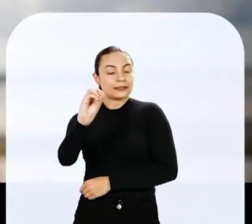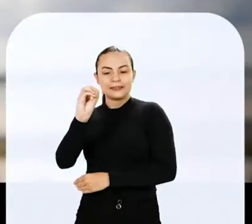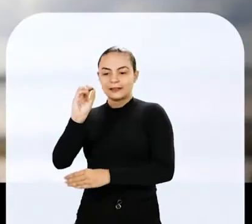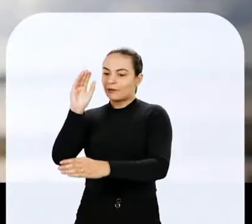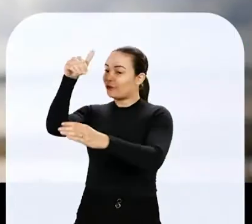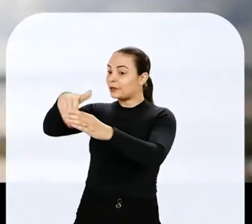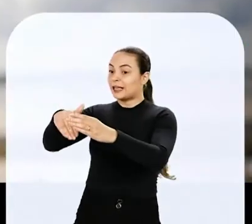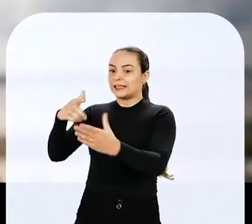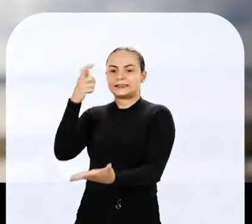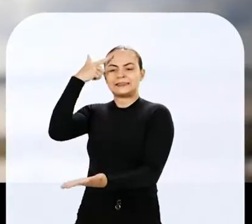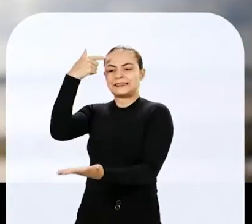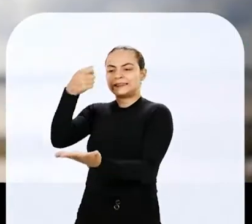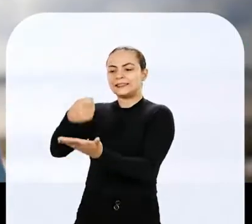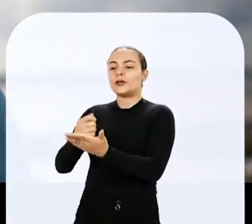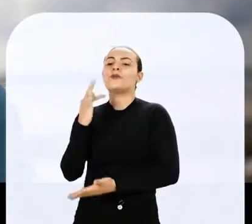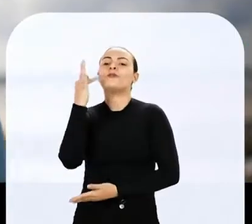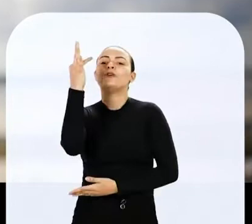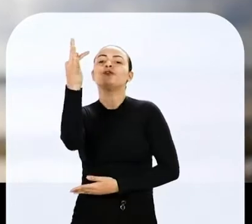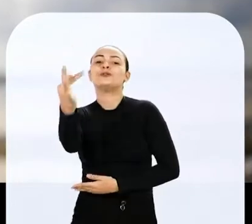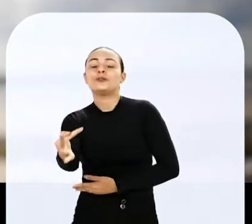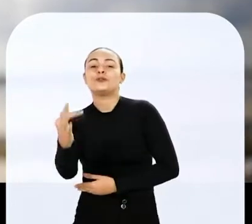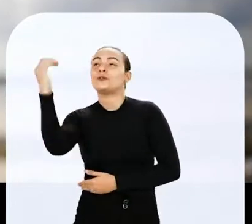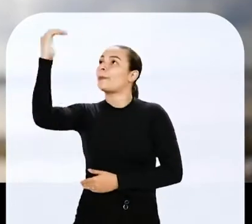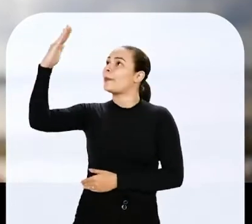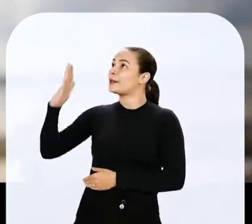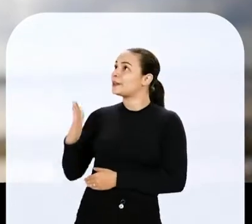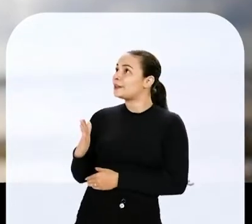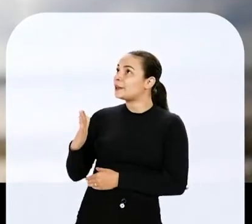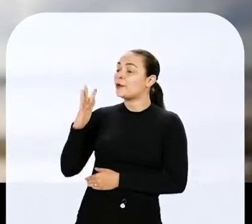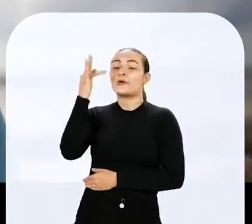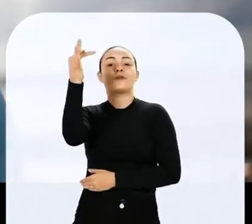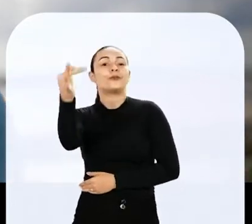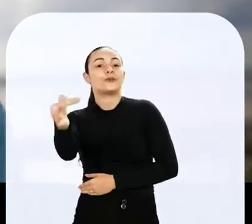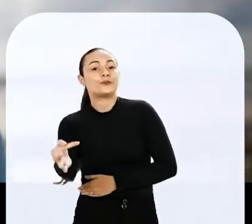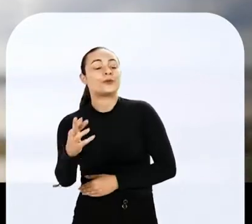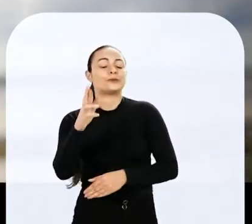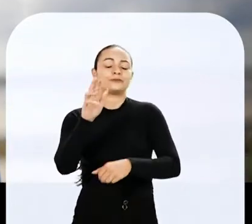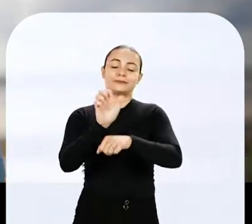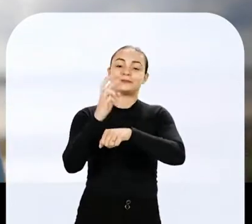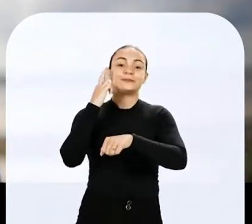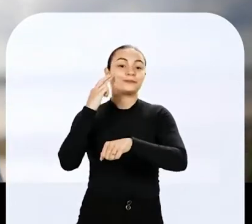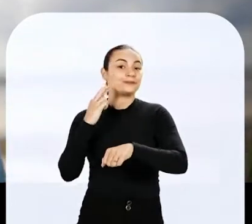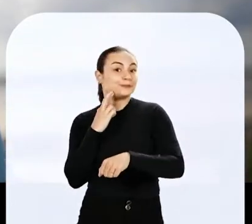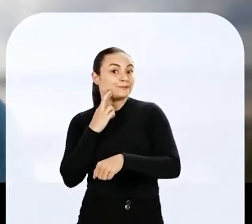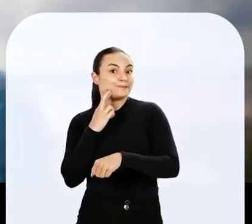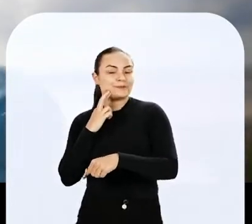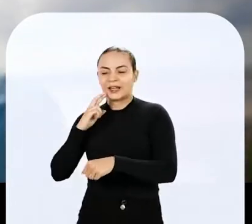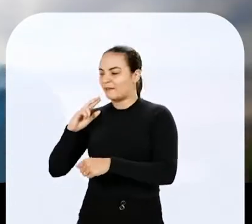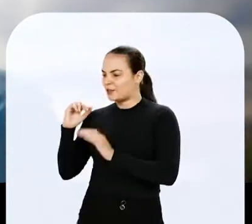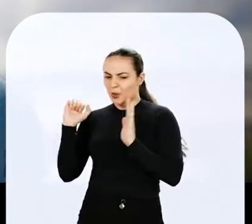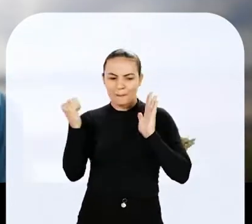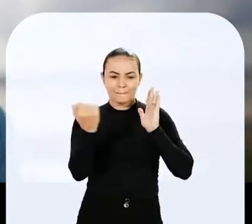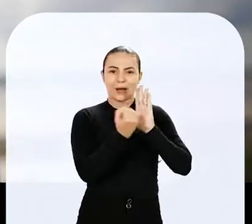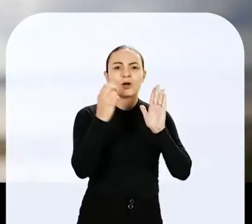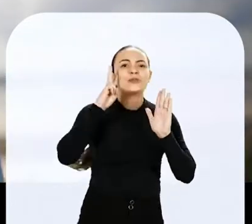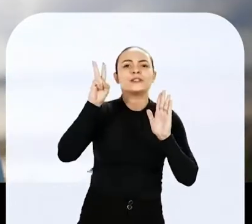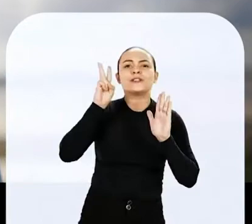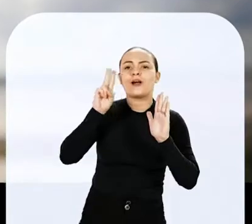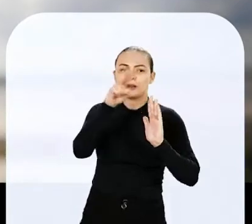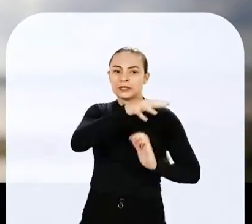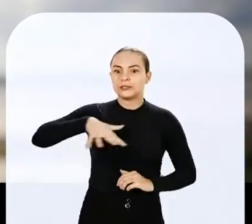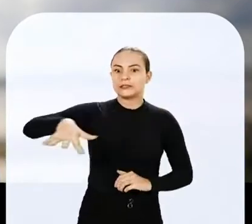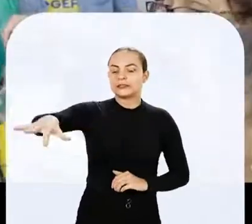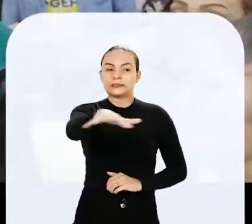governador 22. A campanha eleitoral está terminando. No próximo dia 30, a gente vai decidir o futuro do nosso Brasil e do estado de Rondônia. Será um